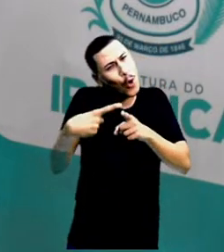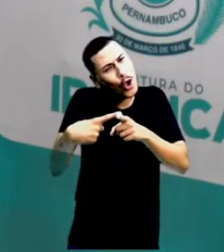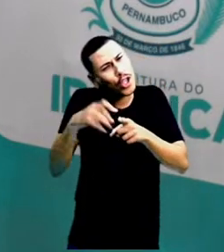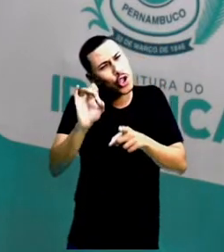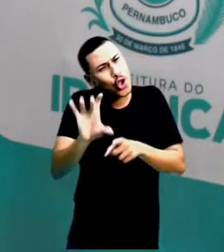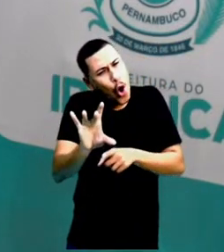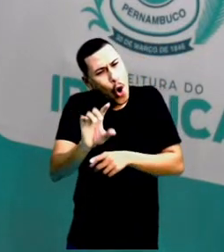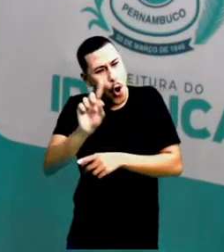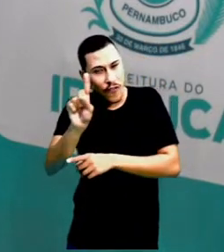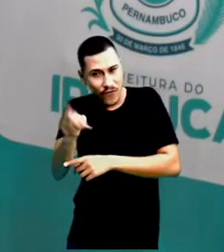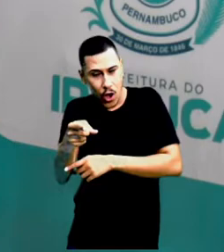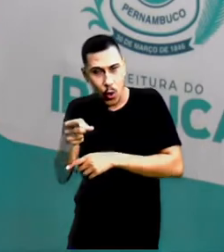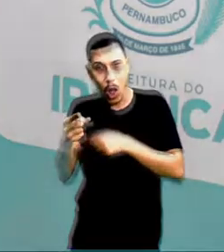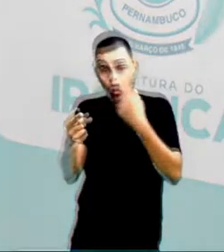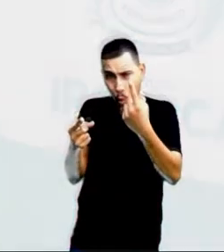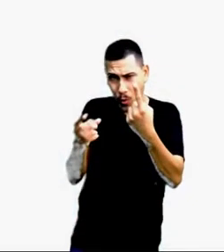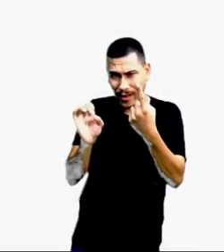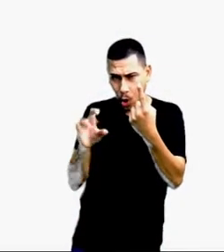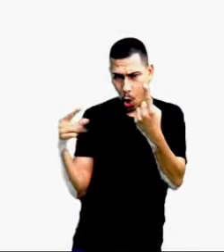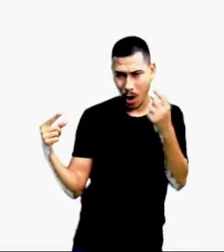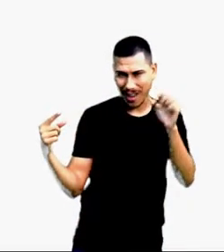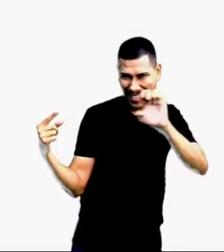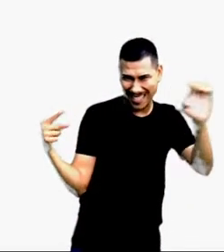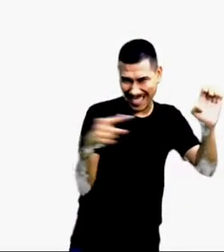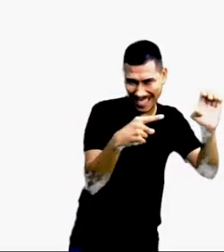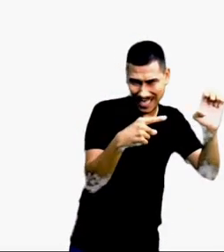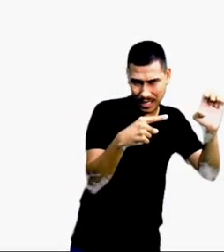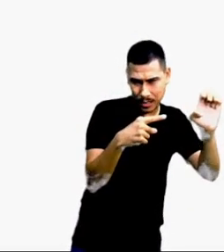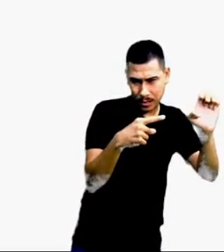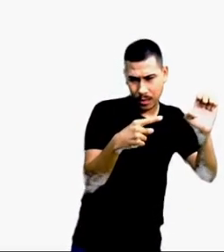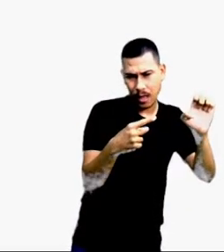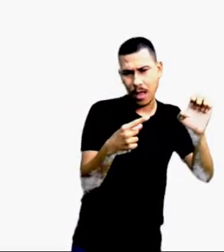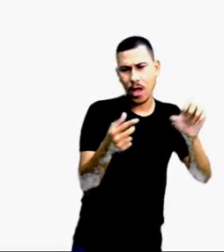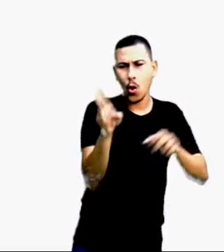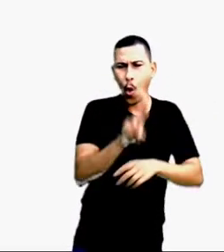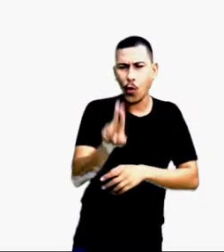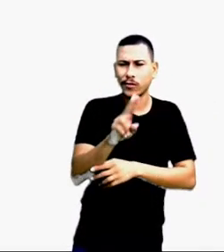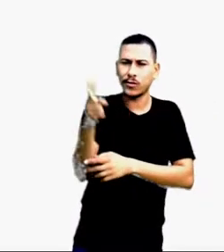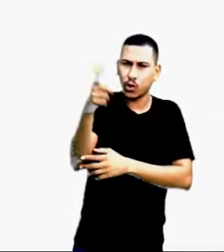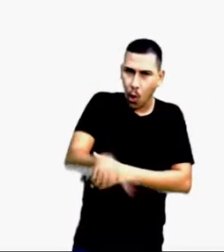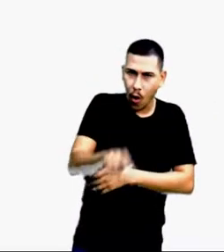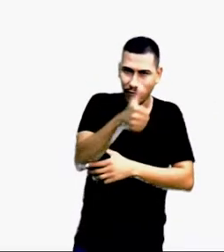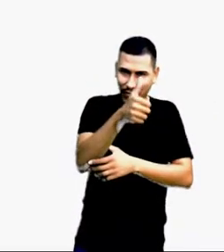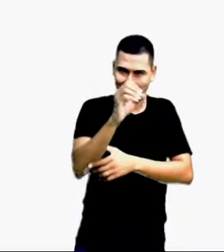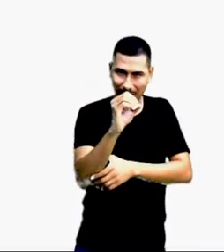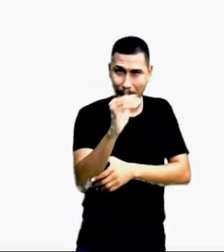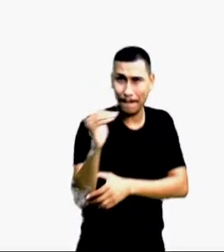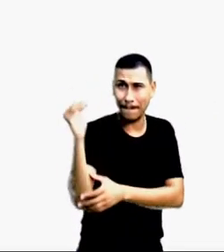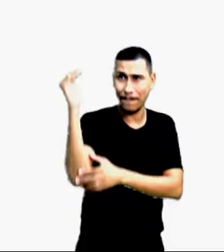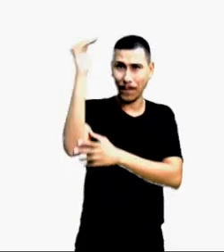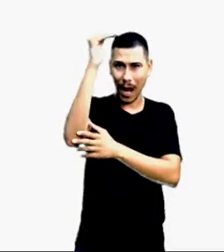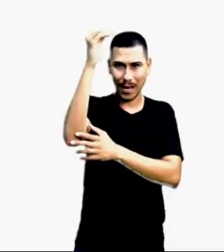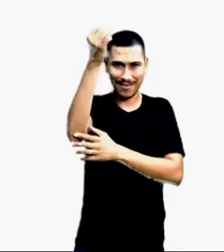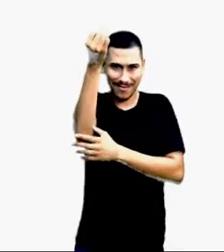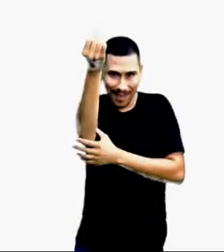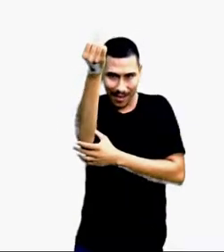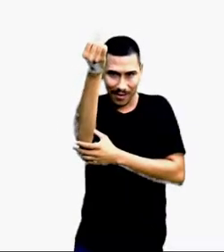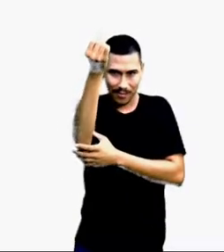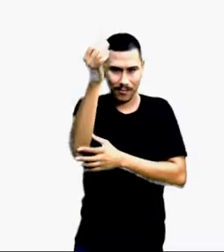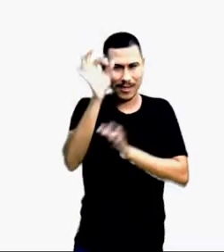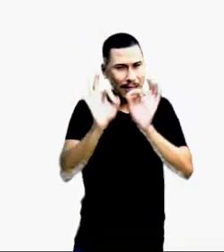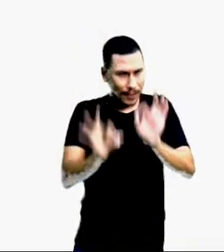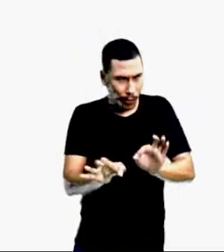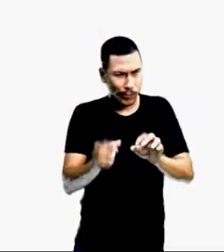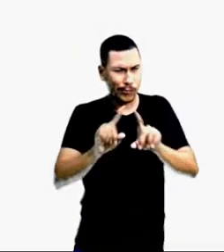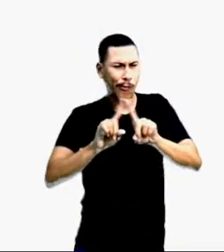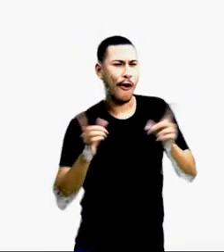andou uma casa para o lado esquerdo. E repete o 10 elevado à 6ª potência. Tudo bem aí. Só